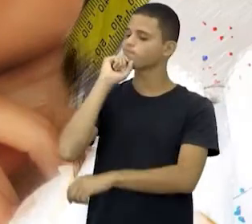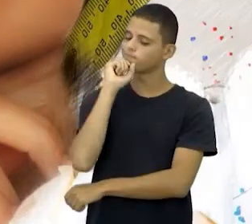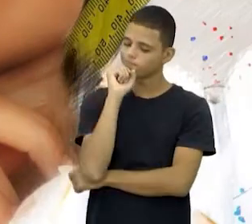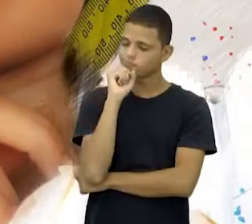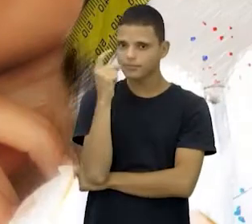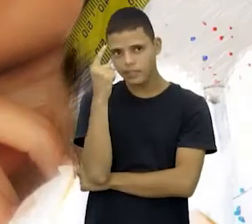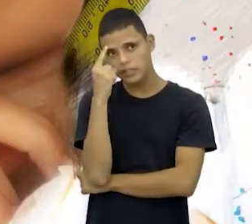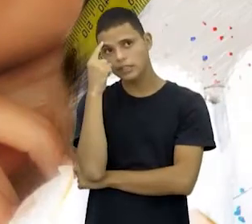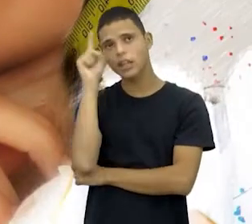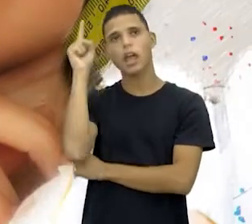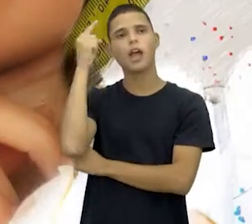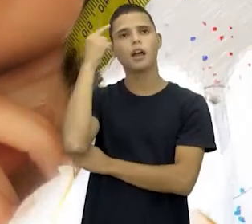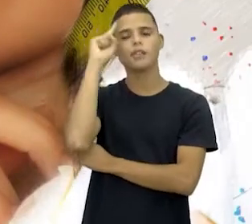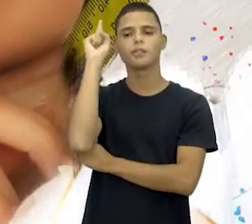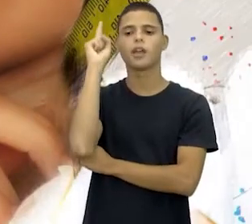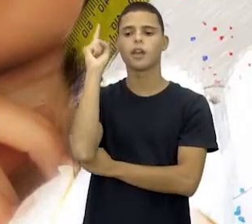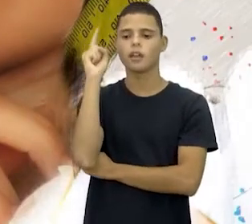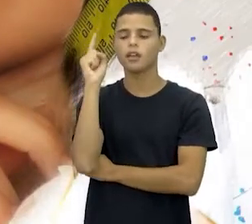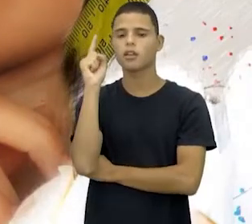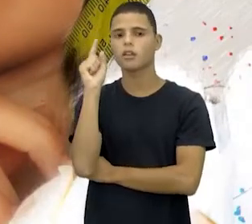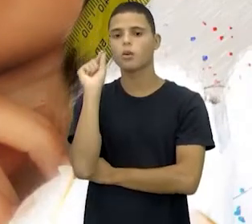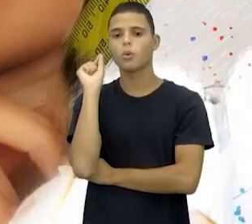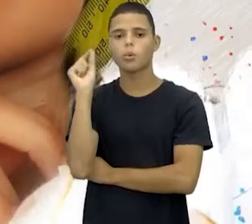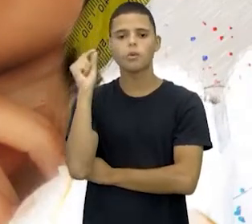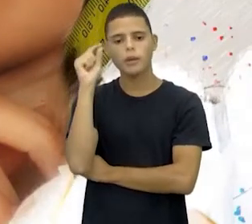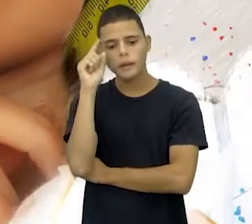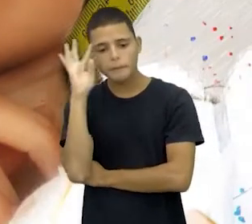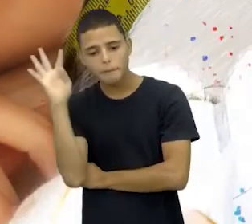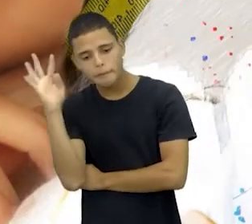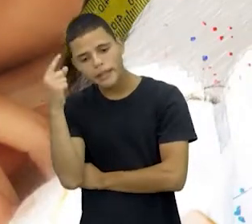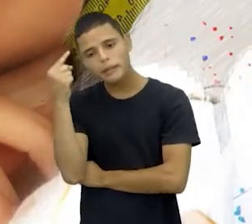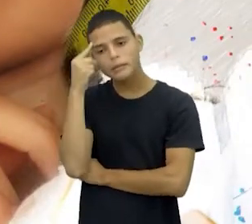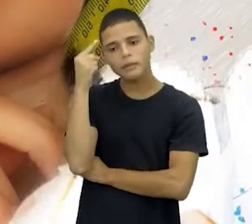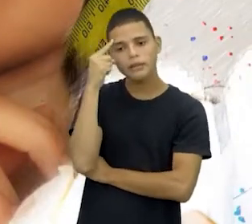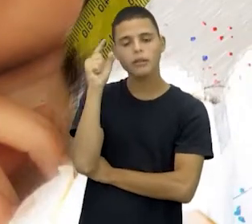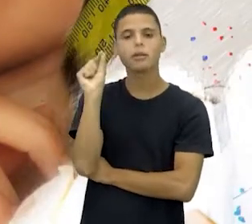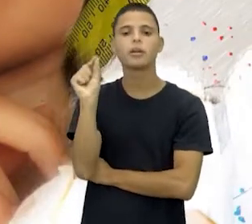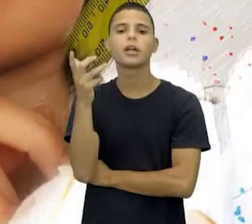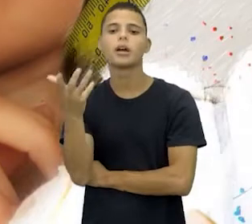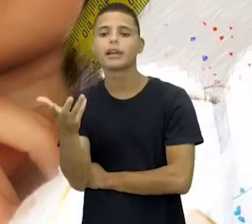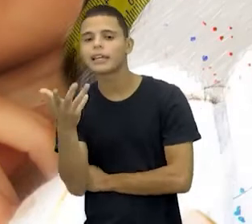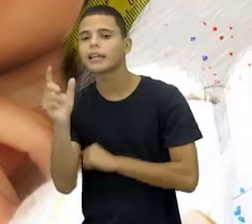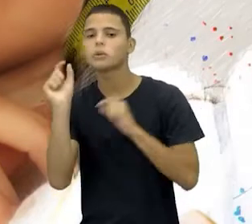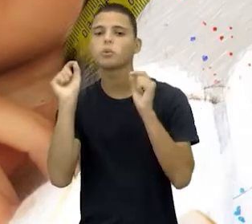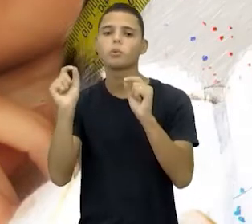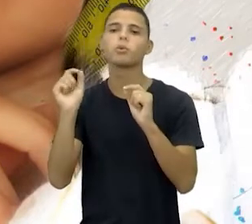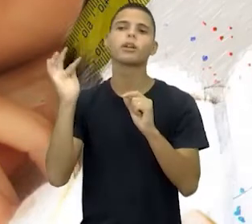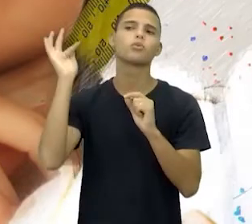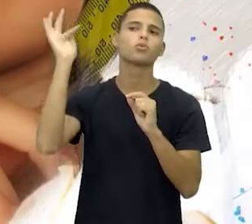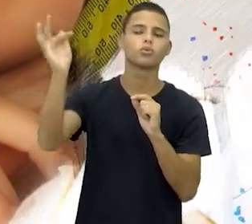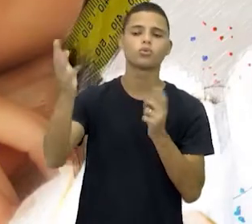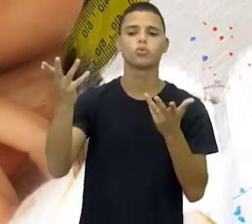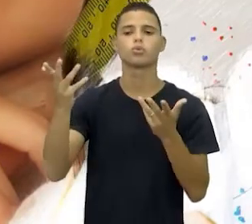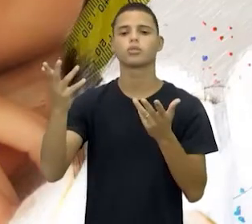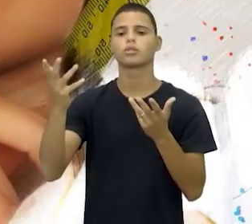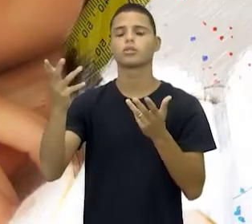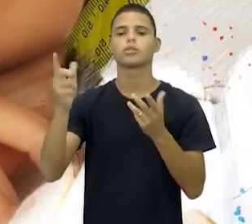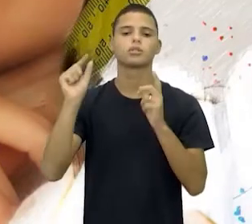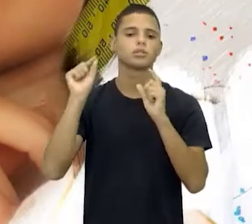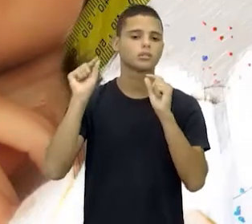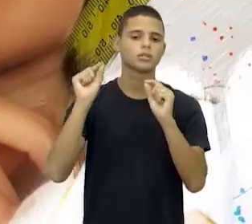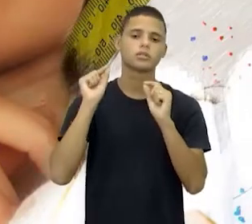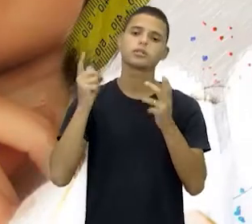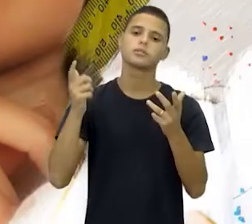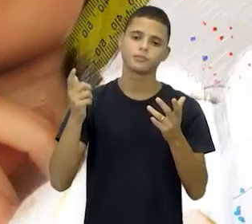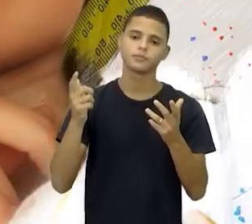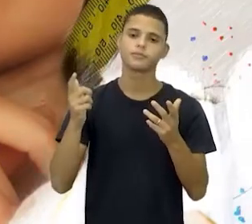nossas ideias, o que eu penso, o que eu quero para a minha vida, quais são as minhas filosofias. É a forma que eu